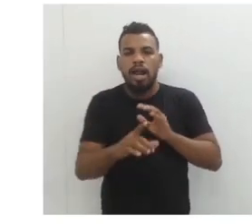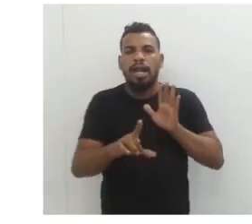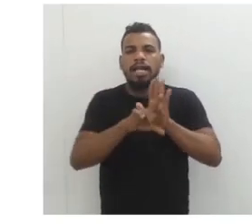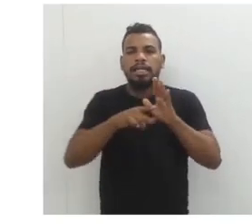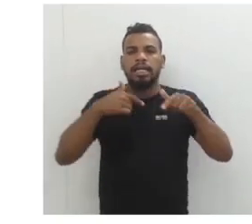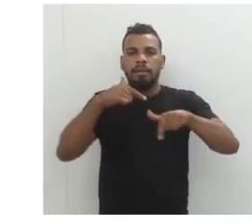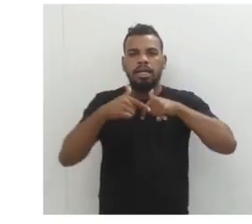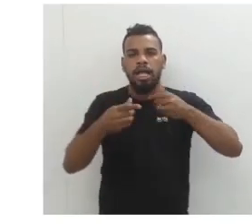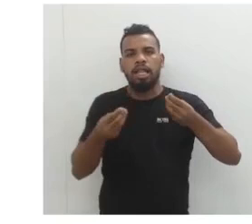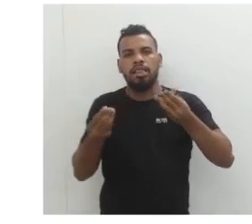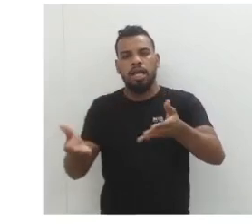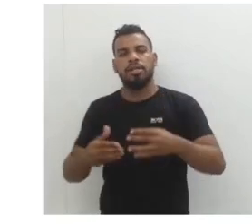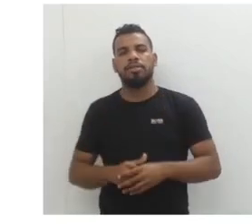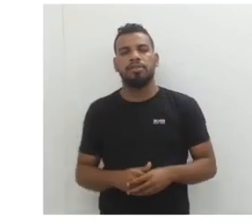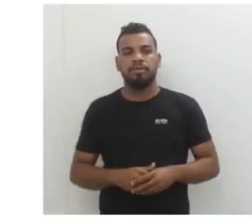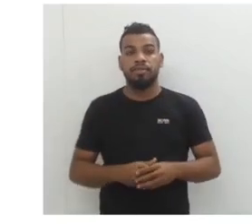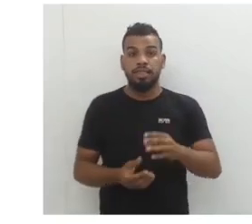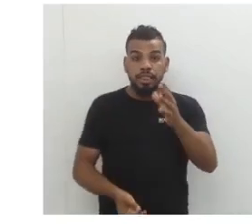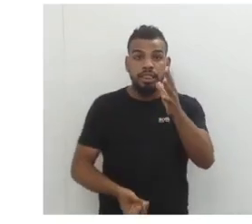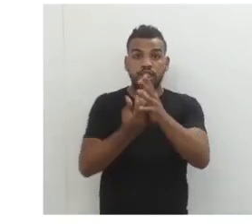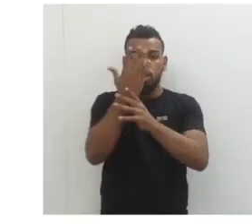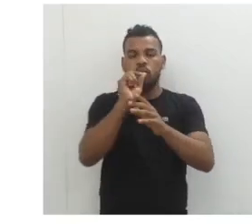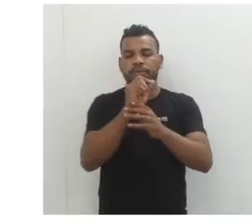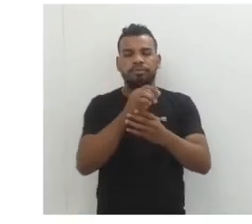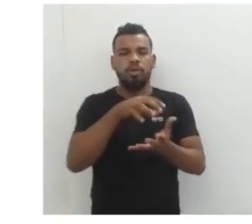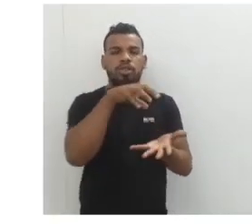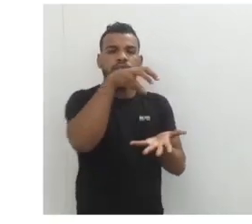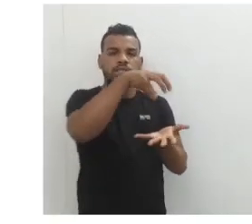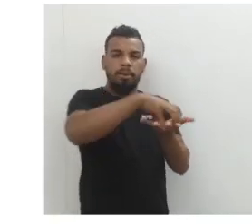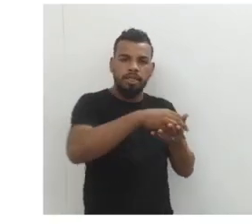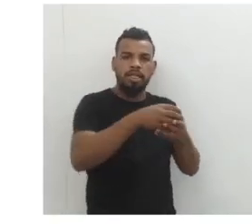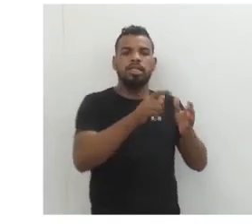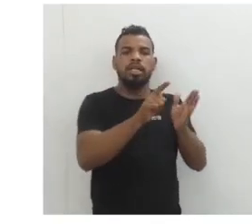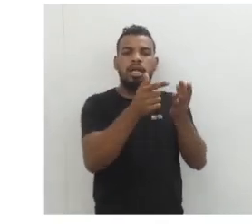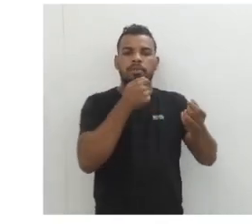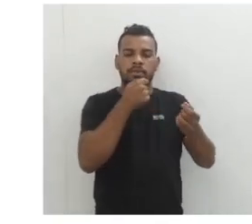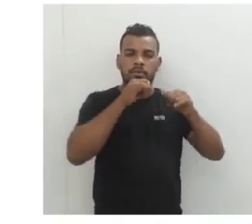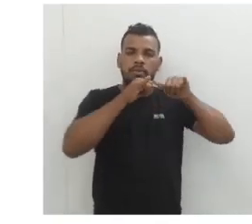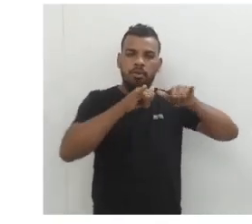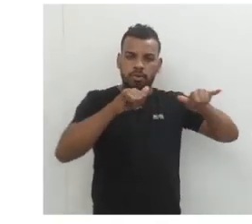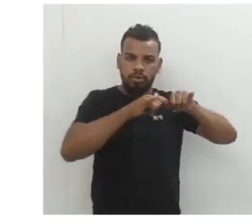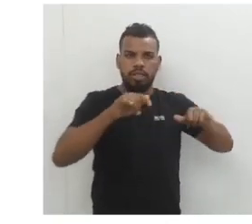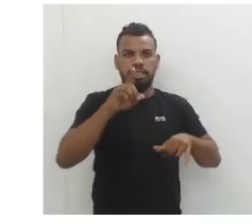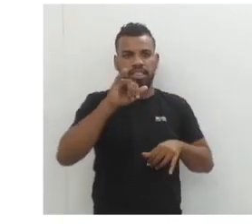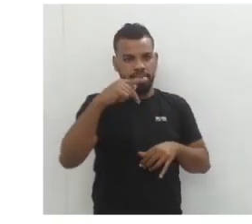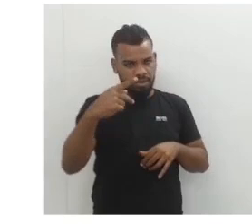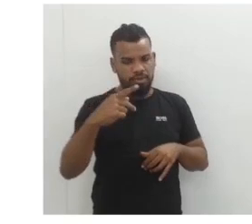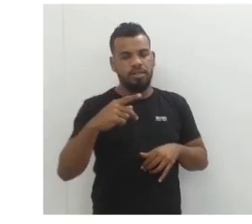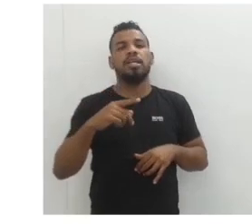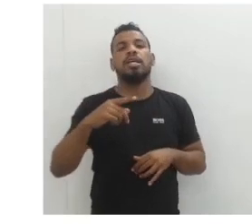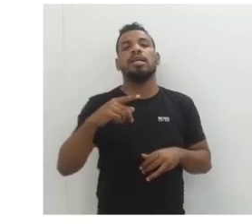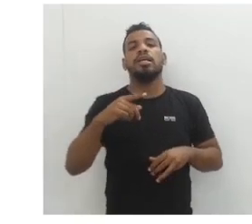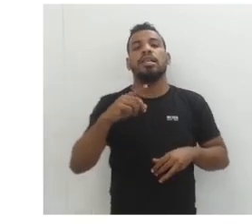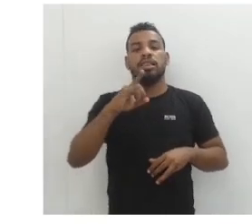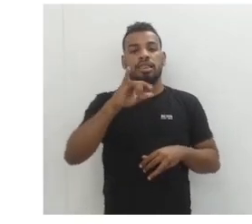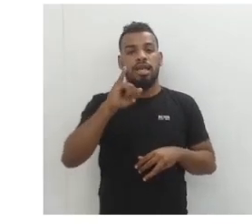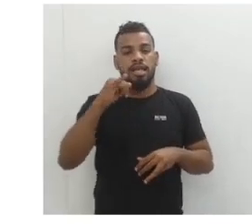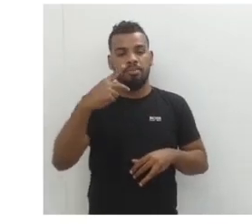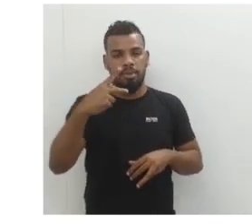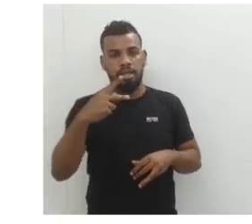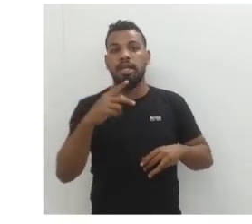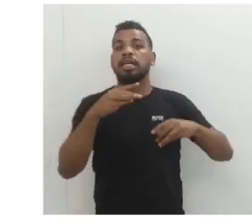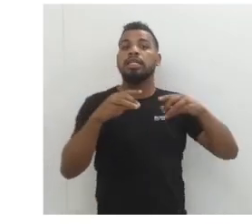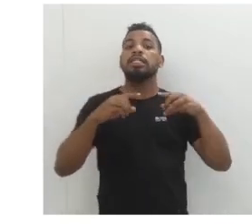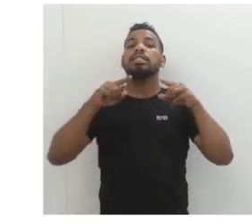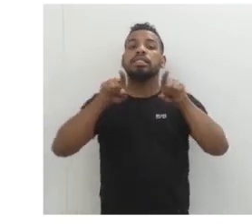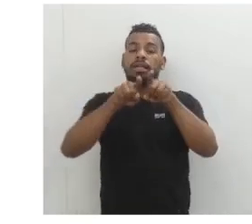trabalhistas. Criou o Departamento de Imprensa e Propaganda, o DIP, e além de proporcionar um nível